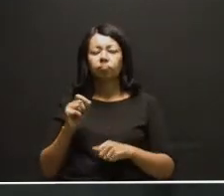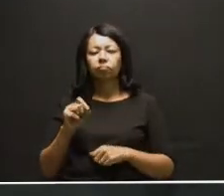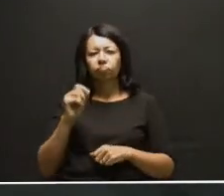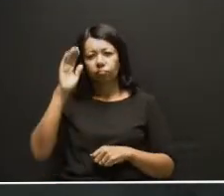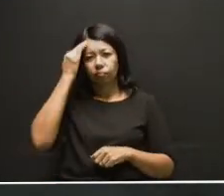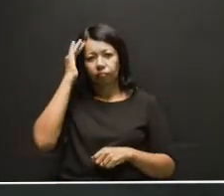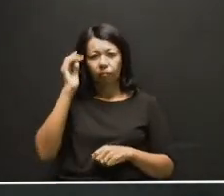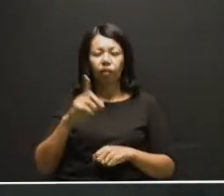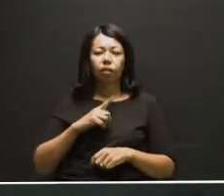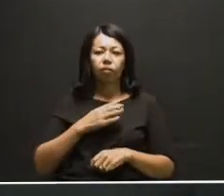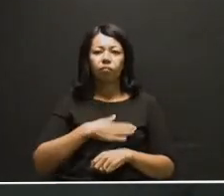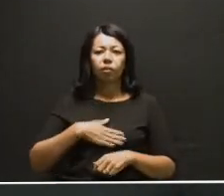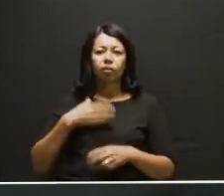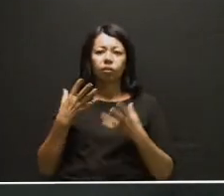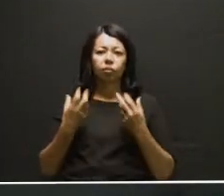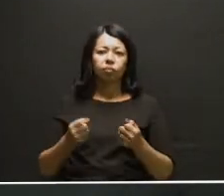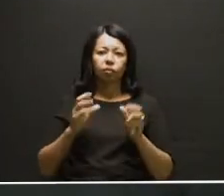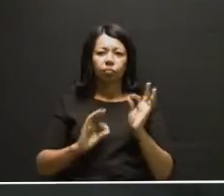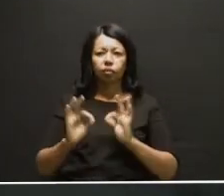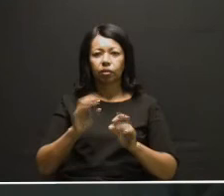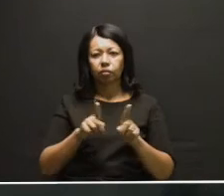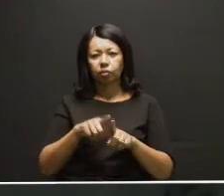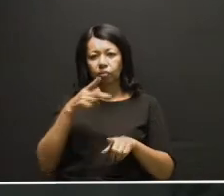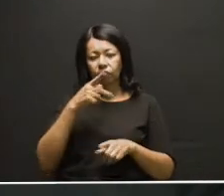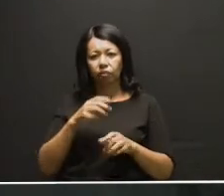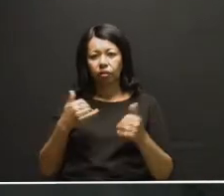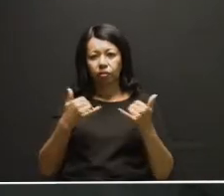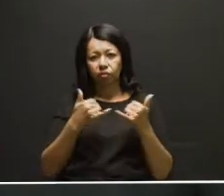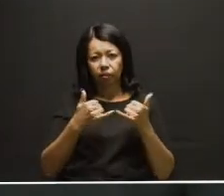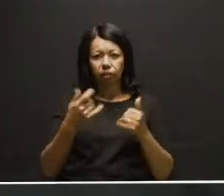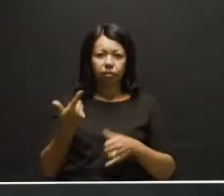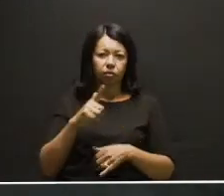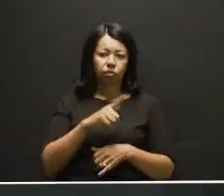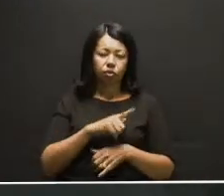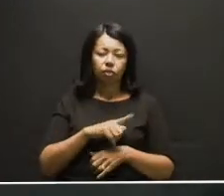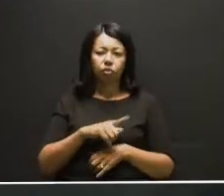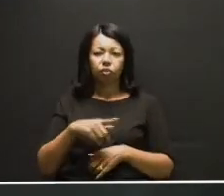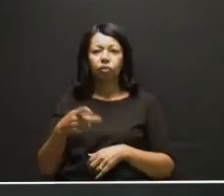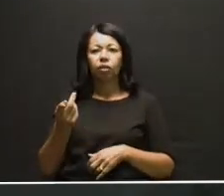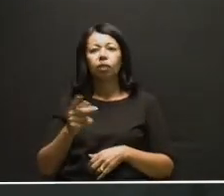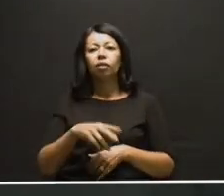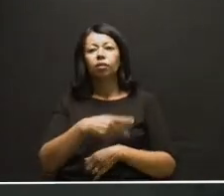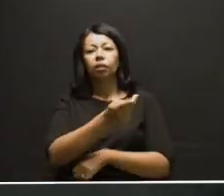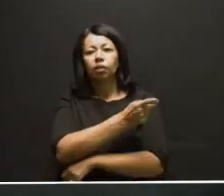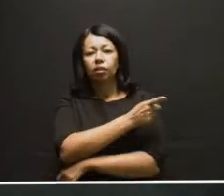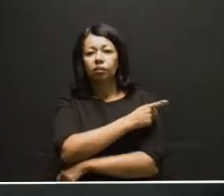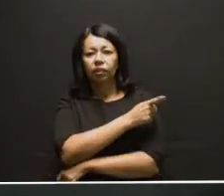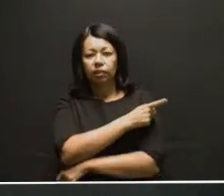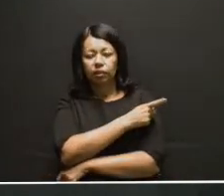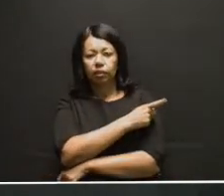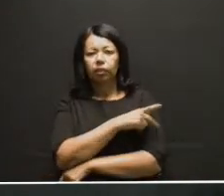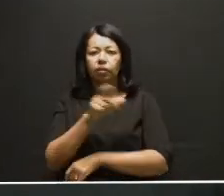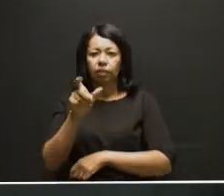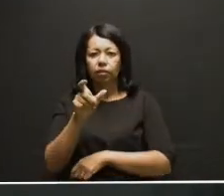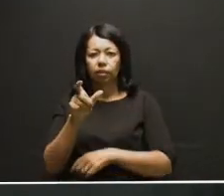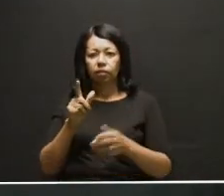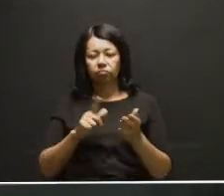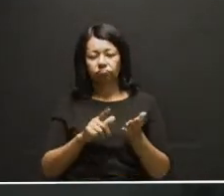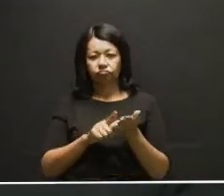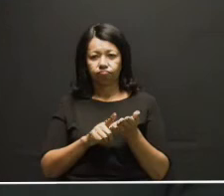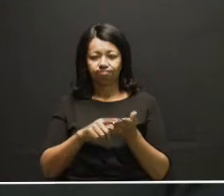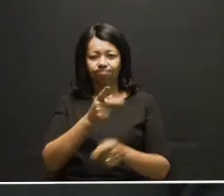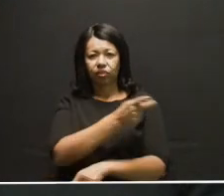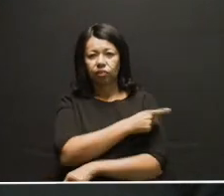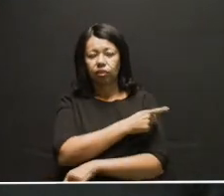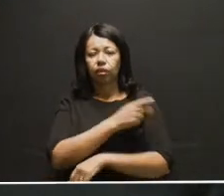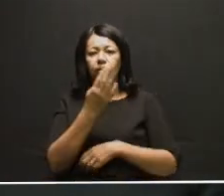gente teve hoje o prazer de aprovar o projeto de lei quando ele fala da informatização da questão das vacinas né as carteiras de vacinas aí o